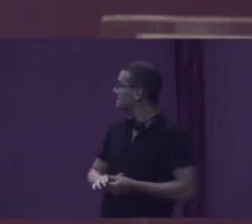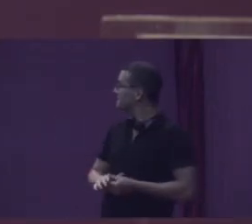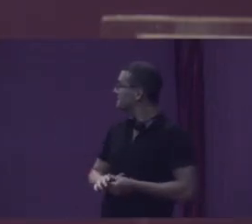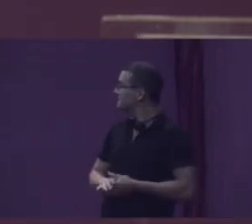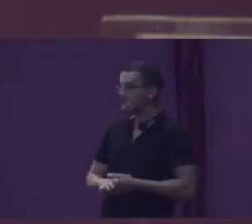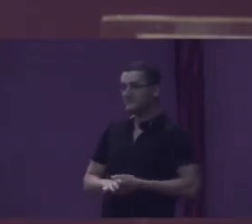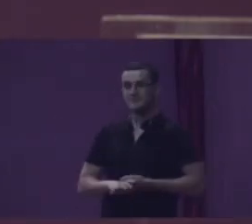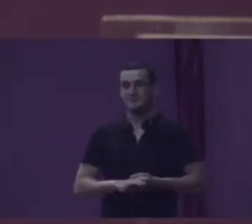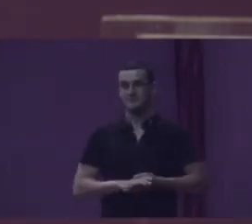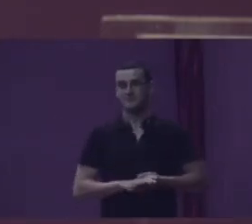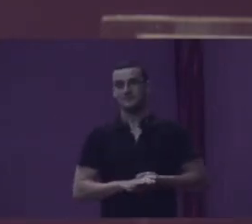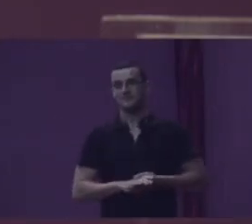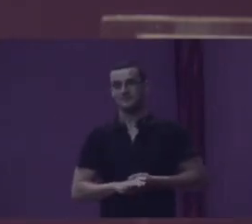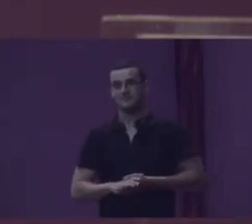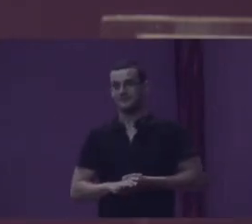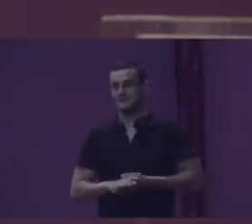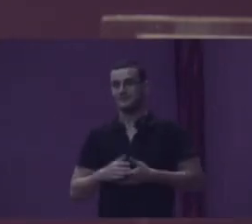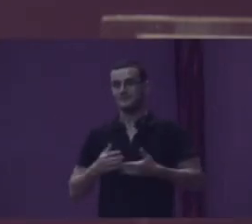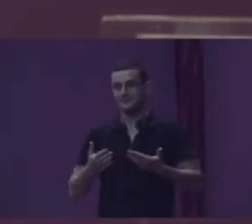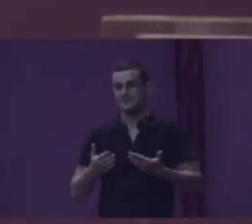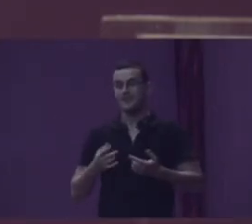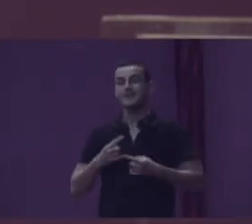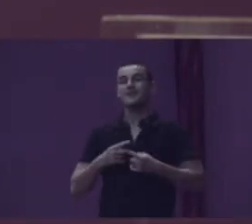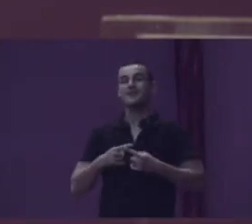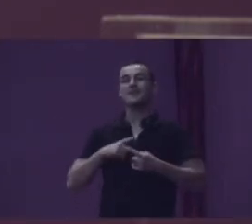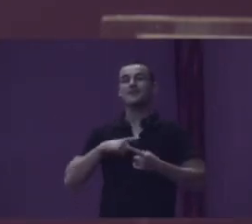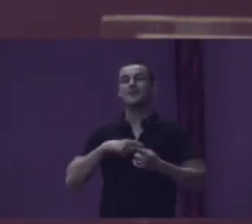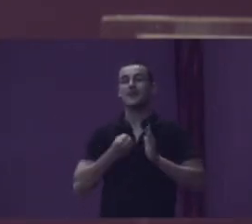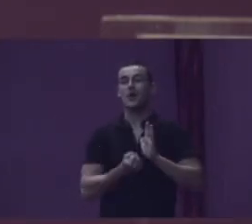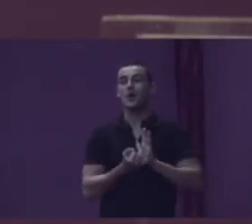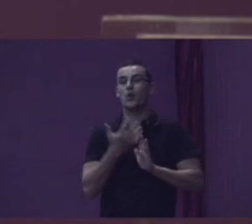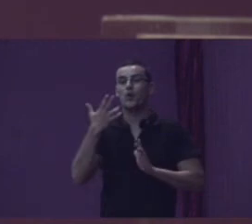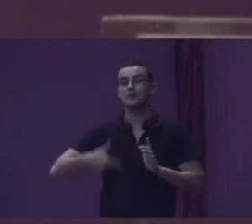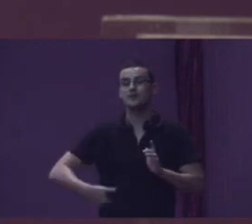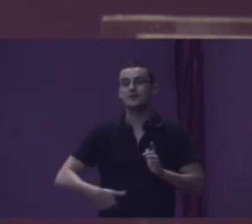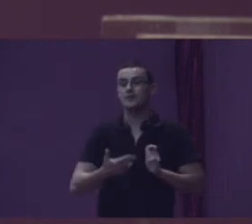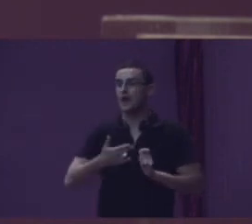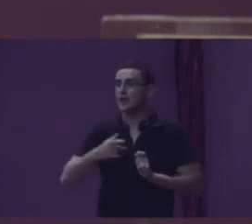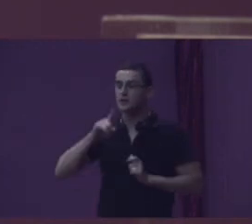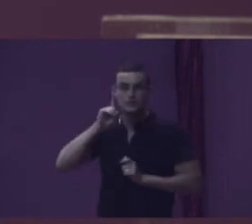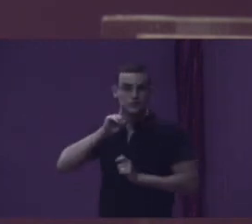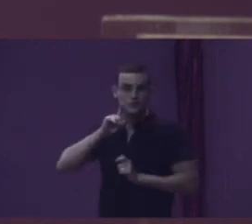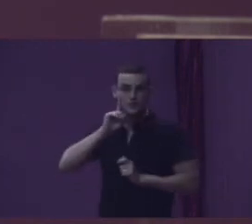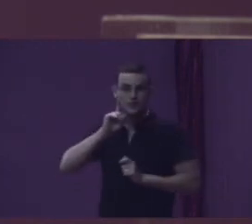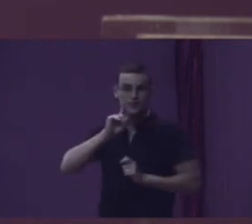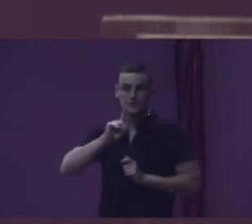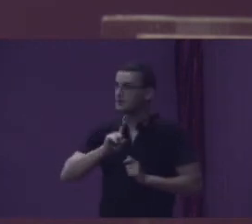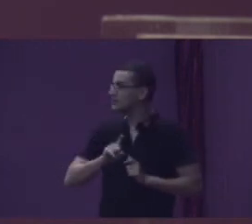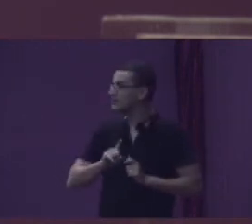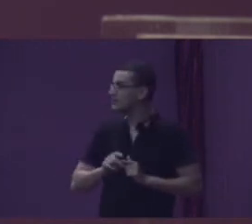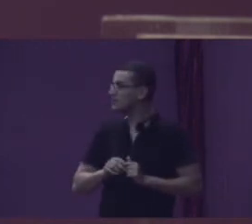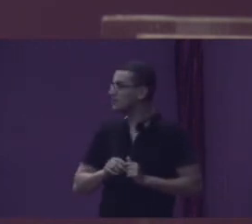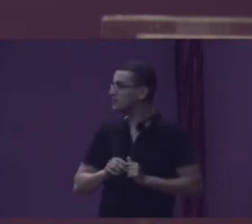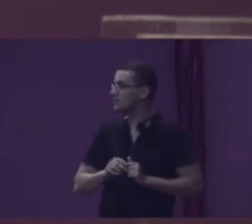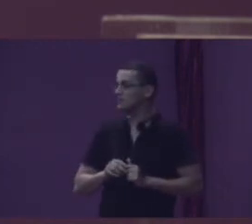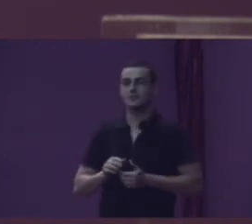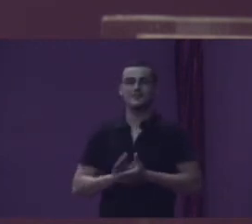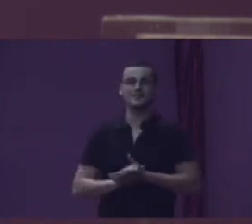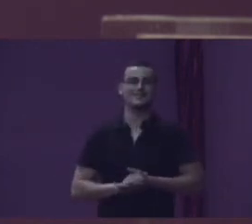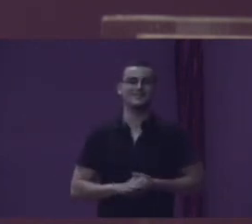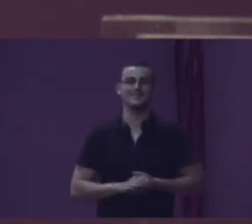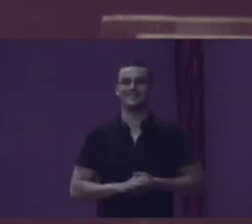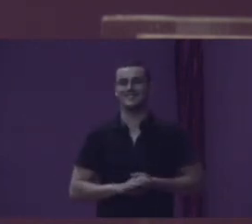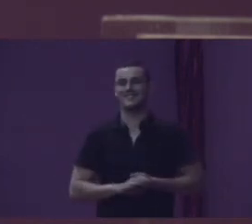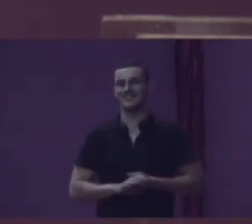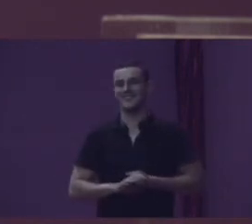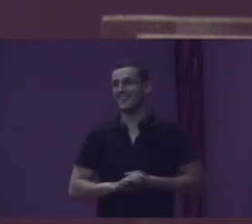cesáreas nos Estados Unidos. Porque o problema, por que temos risco? E vai acabar acá.